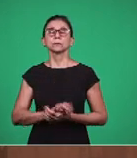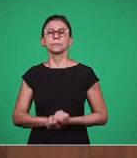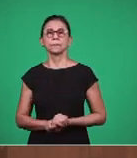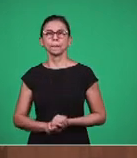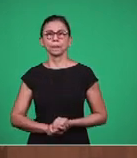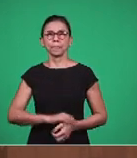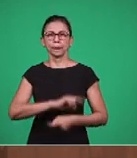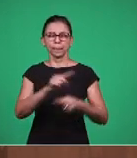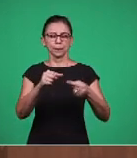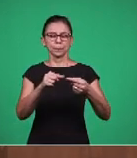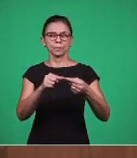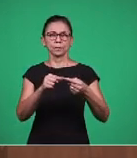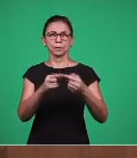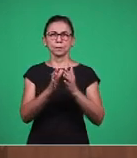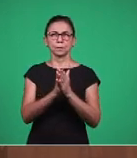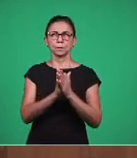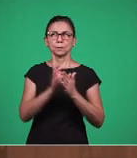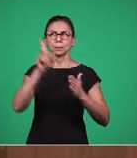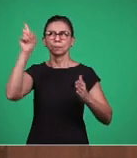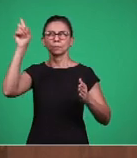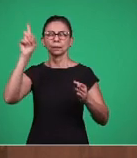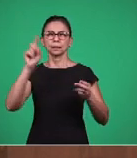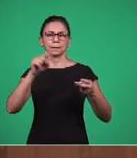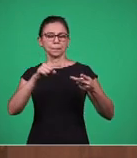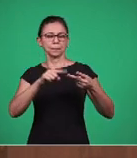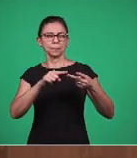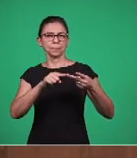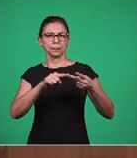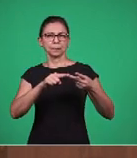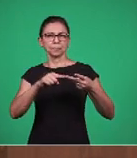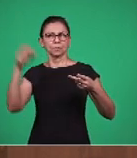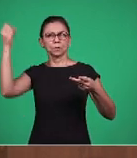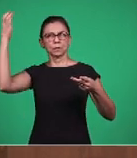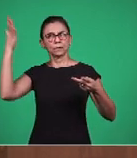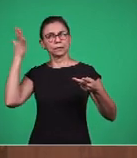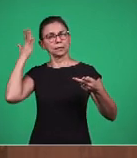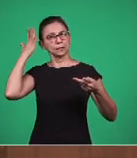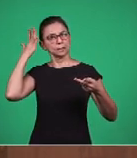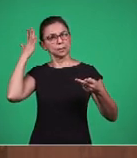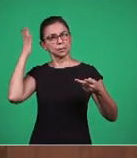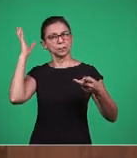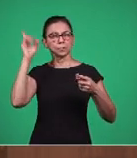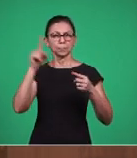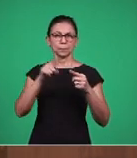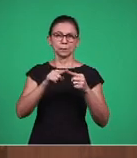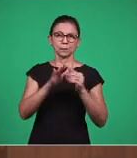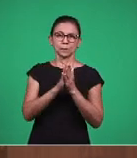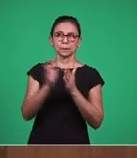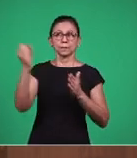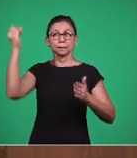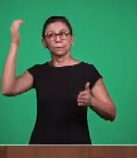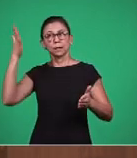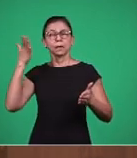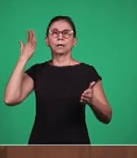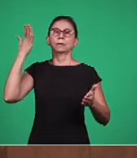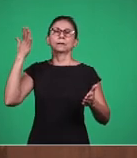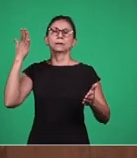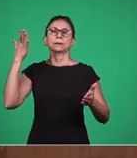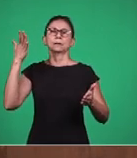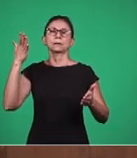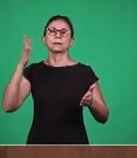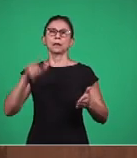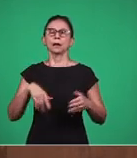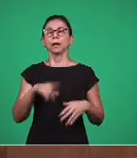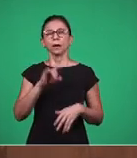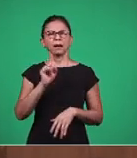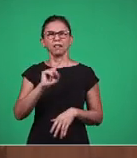palavra. Segundo, luz, revelação. Então, palavra revelada. Não é palavra revelada, é pregação